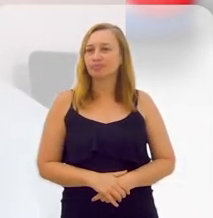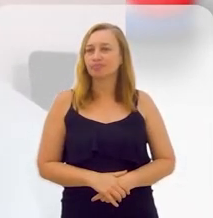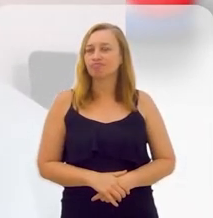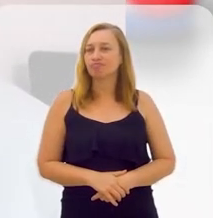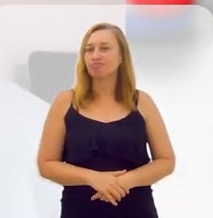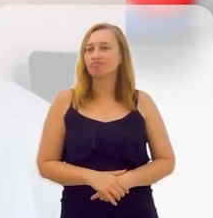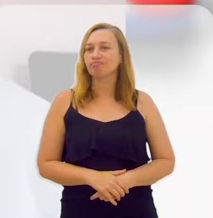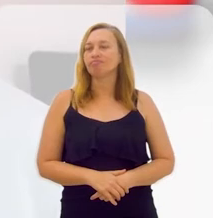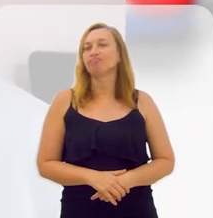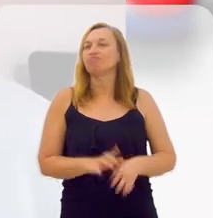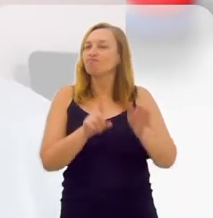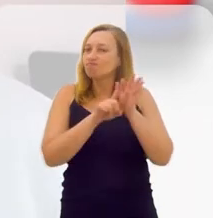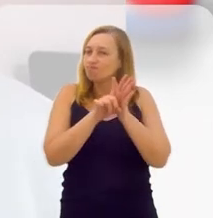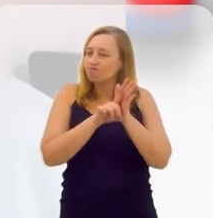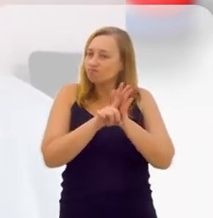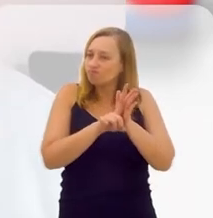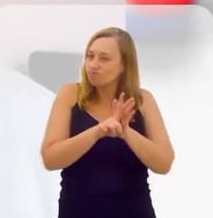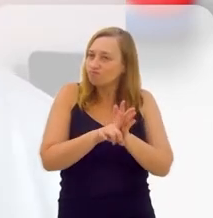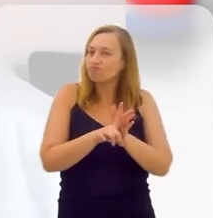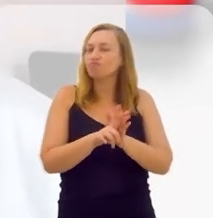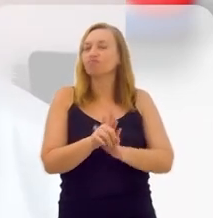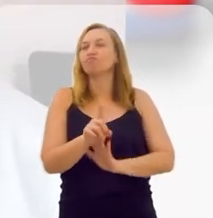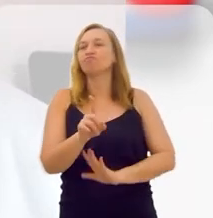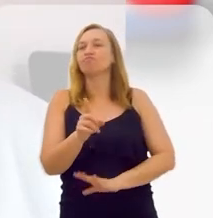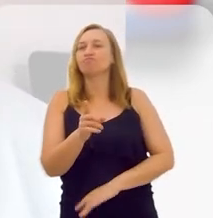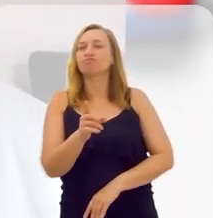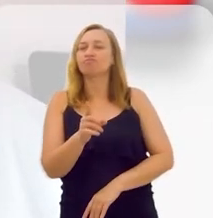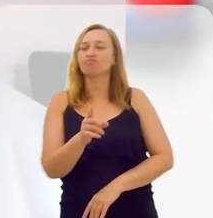pelas estatísticas que a gente tem tido,